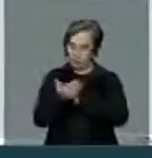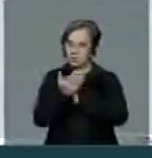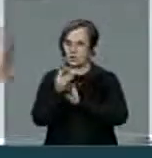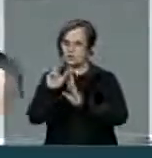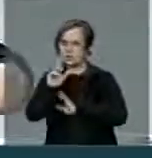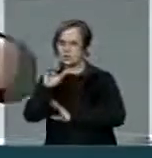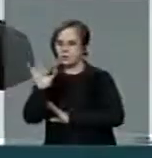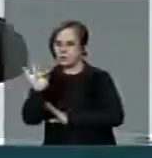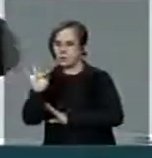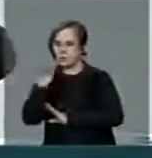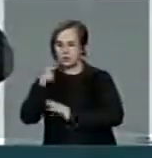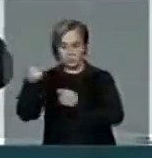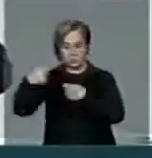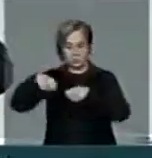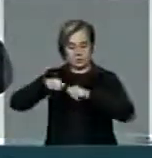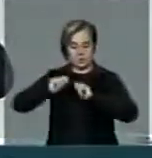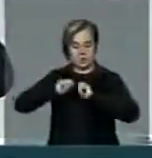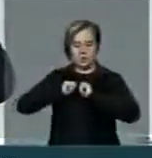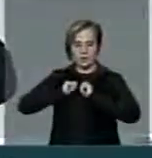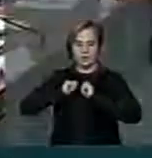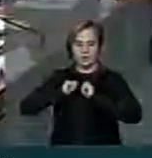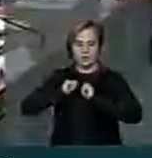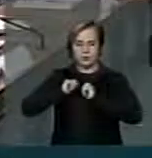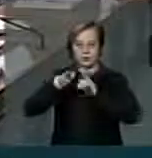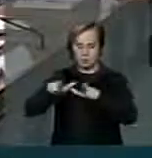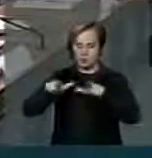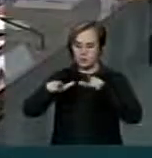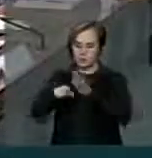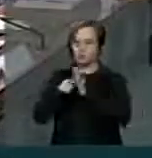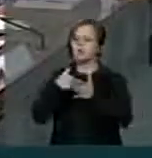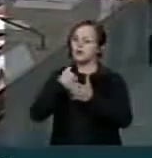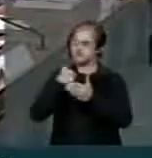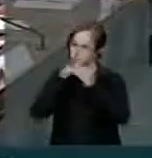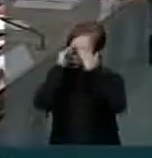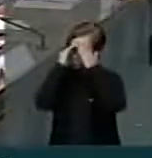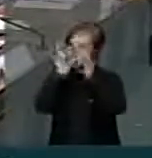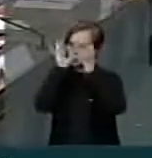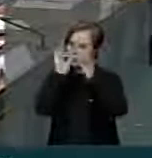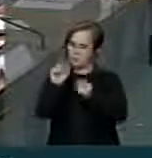me dá um recibo dizendo que eu cumpri a minha obrigação de fazer o imposto de renda.